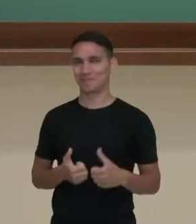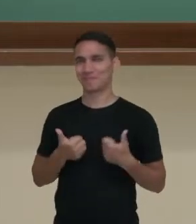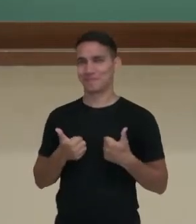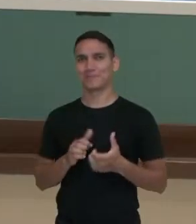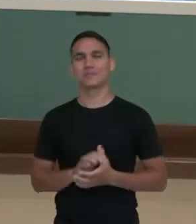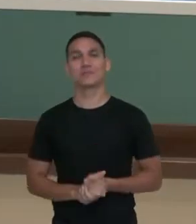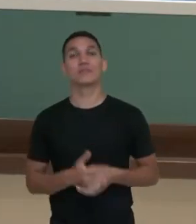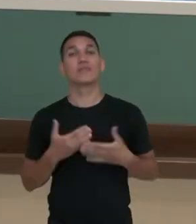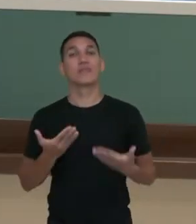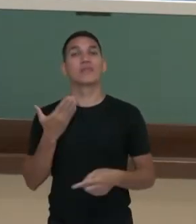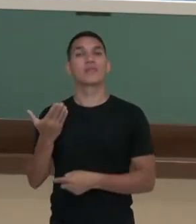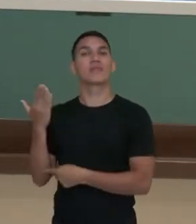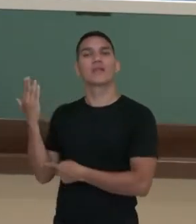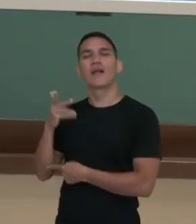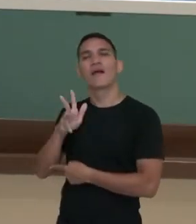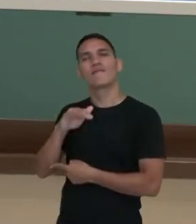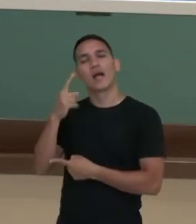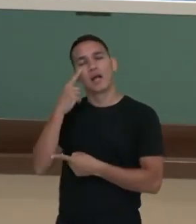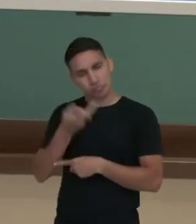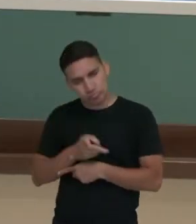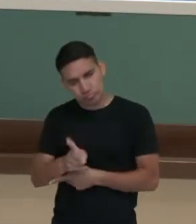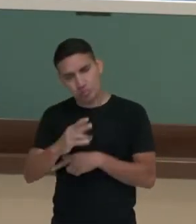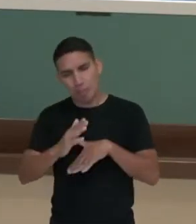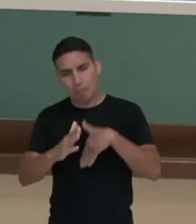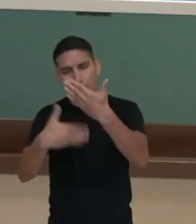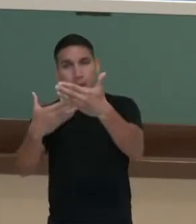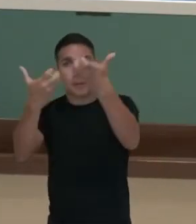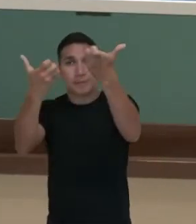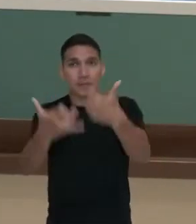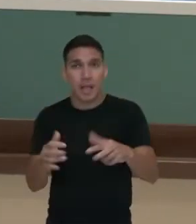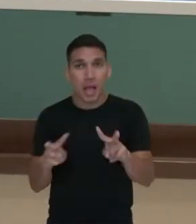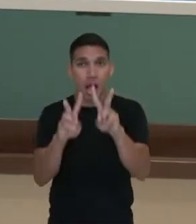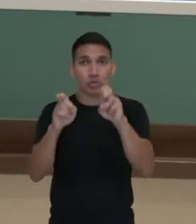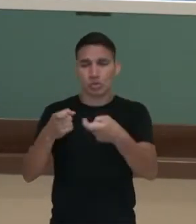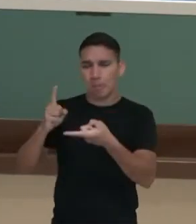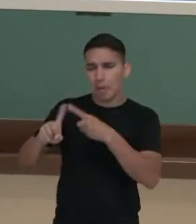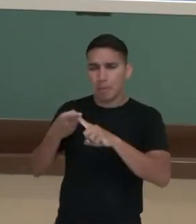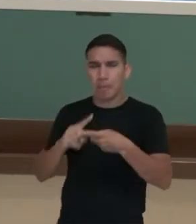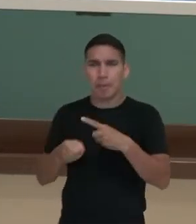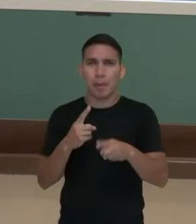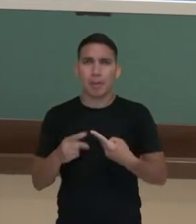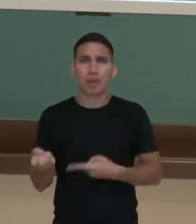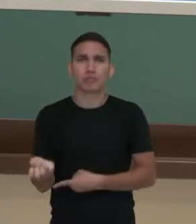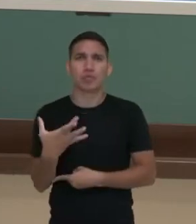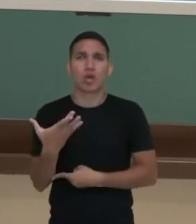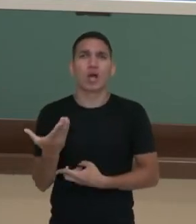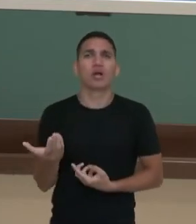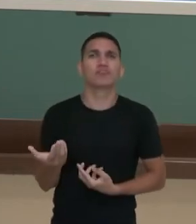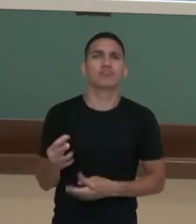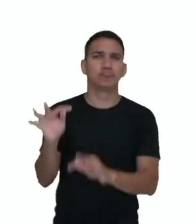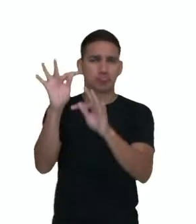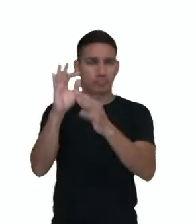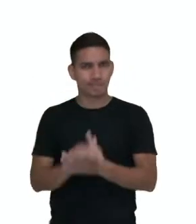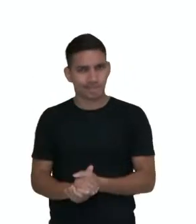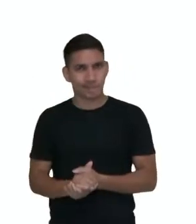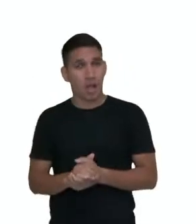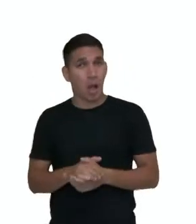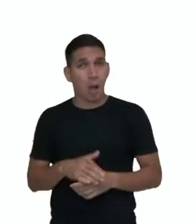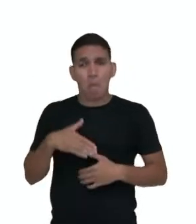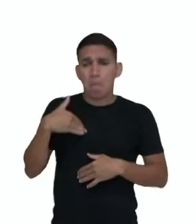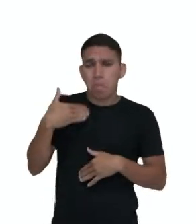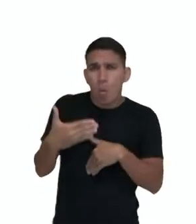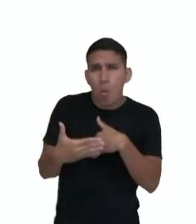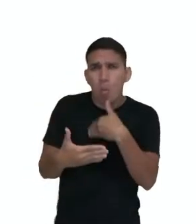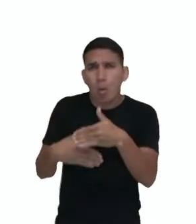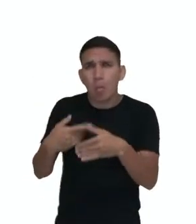bom? Aqui então vamos em frente falando dos nossos dispositivos de nova geração. Pouco a pouco, a nova